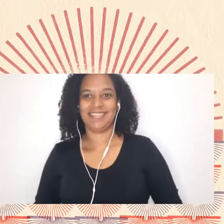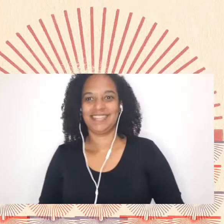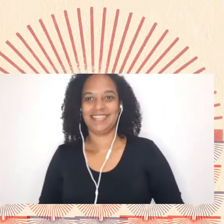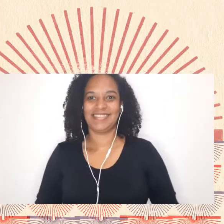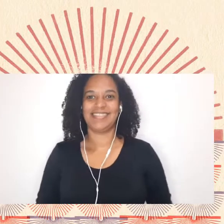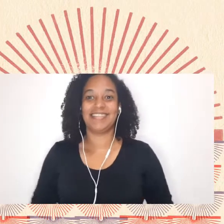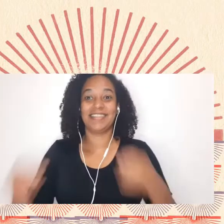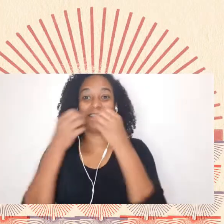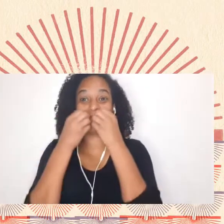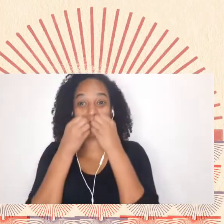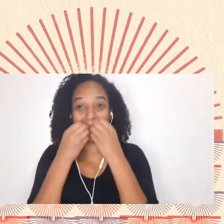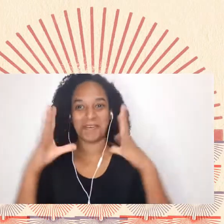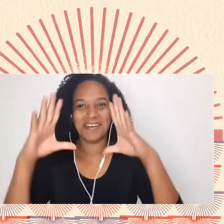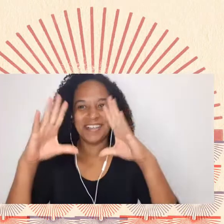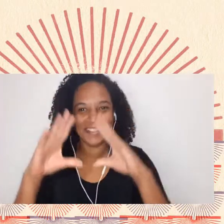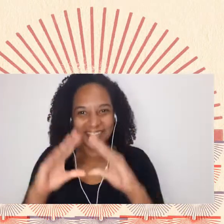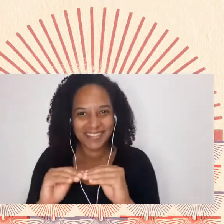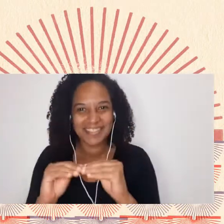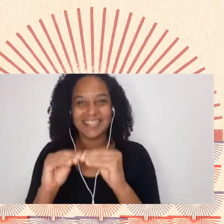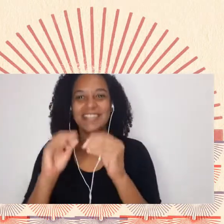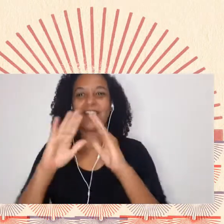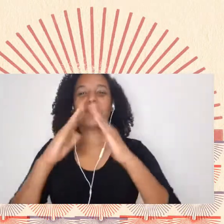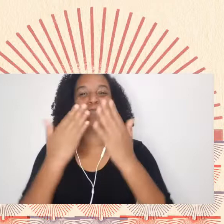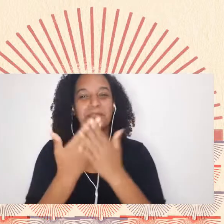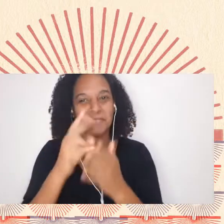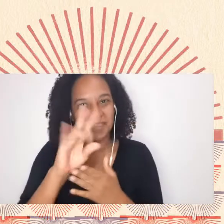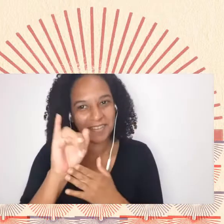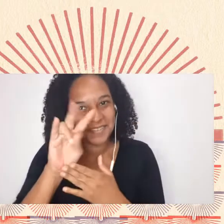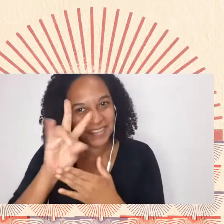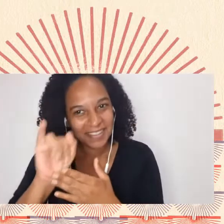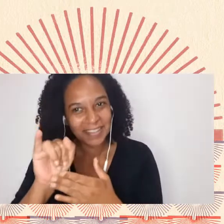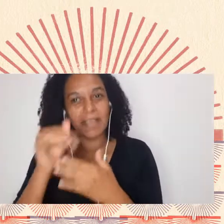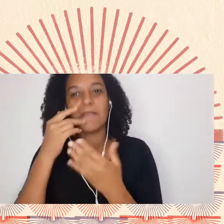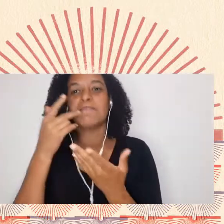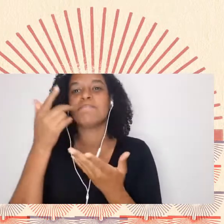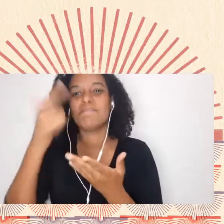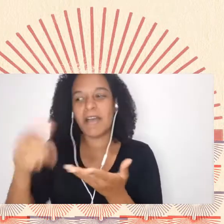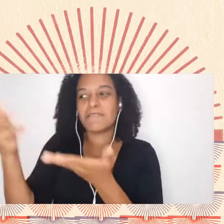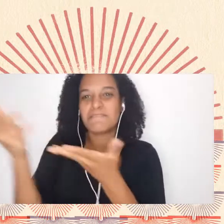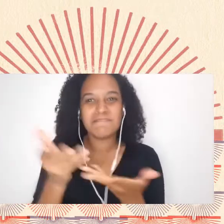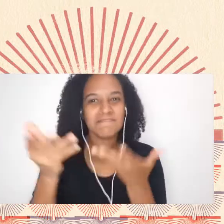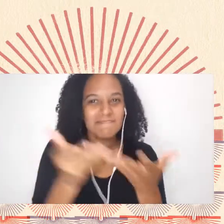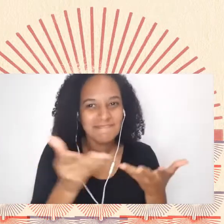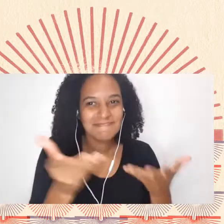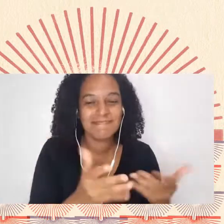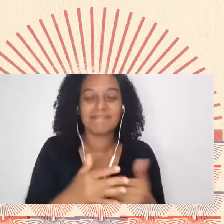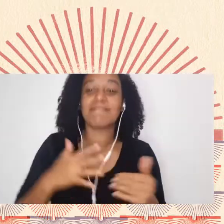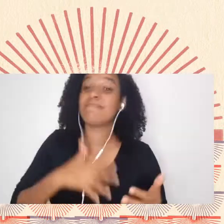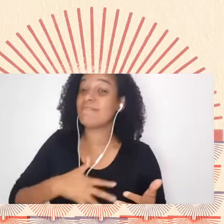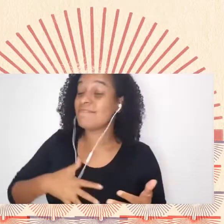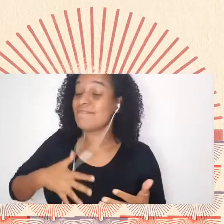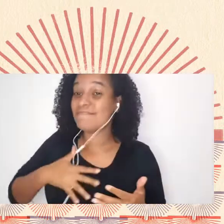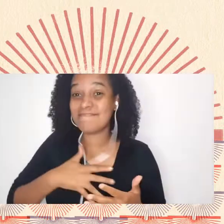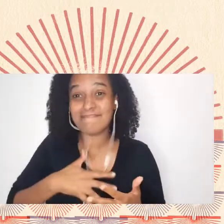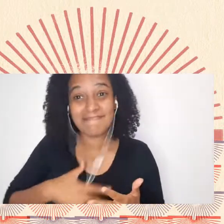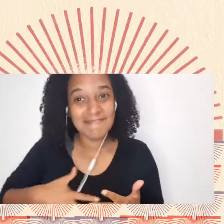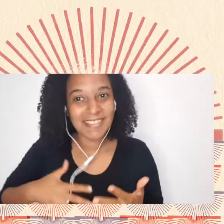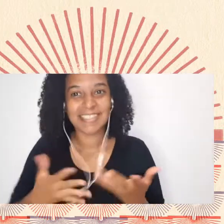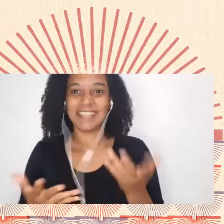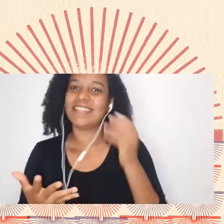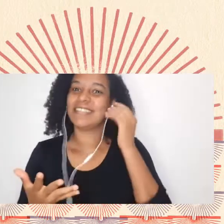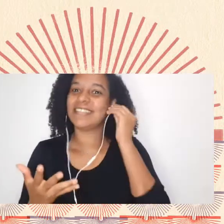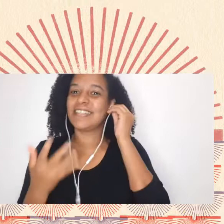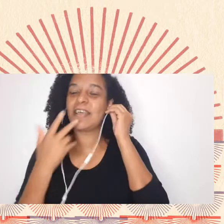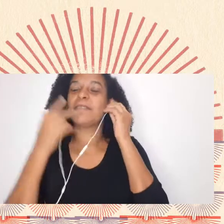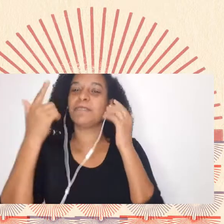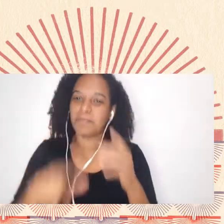Boa noite, Escola Viva, convidados. É um prazer imenso começar